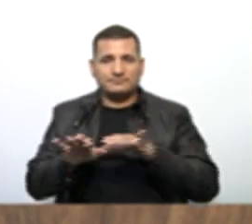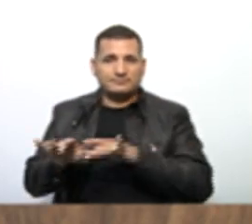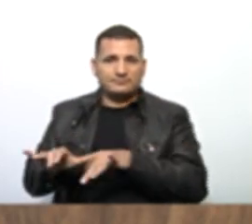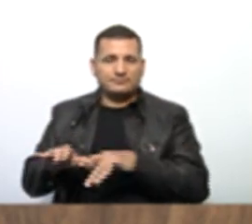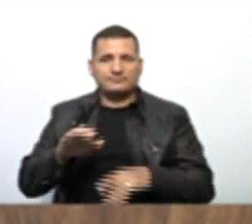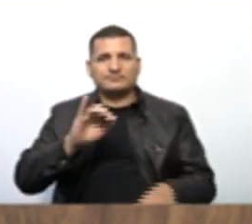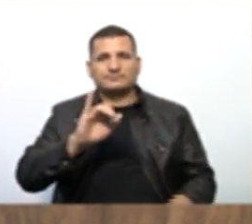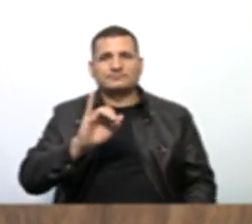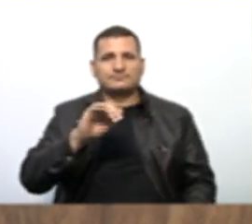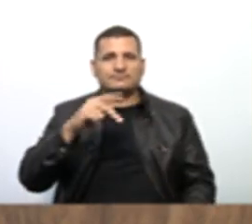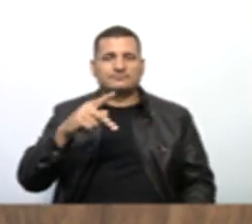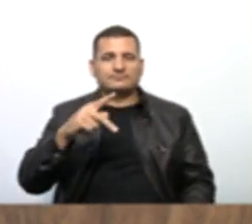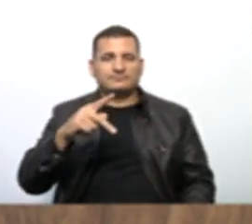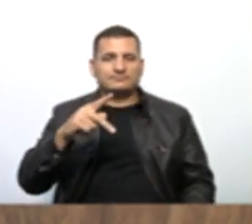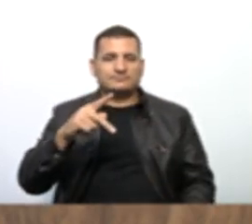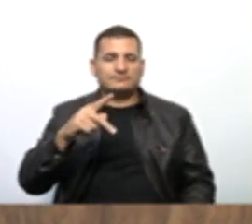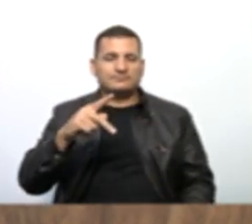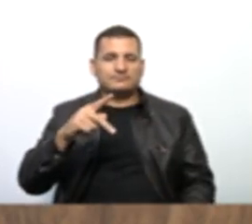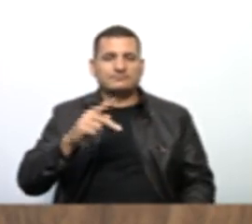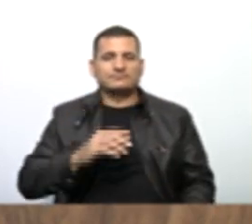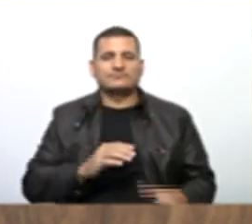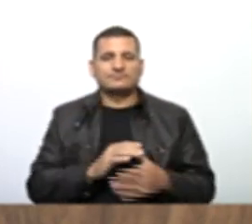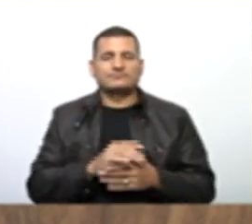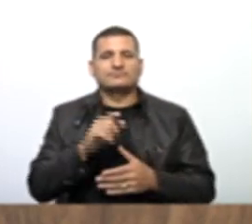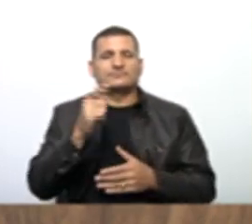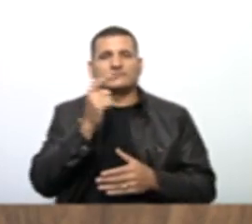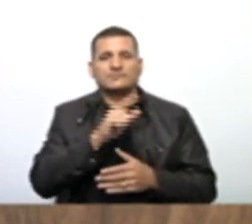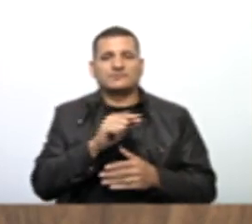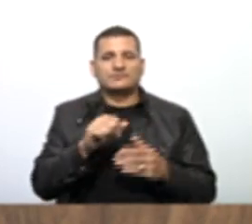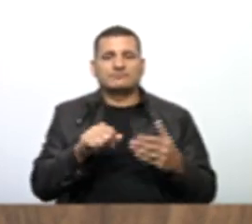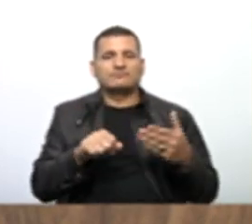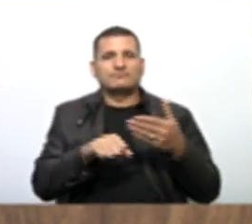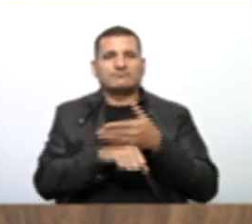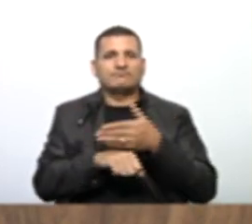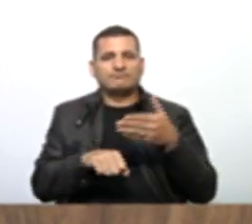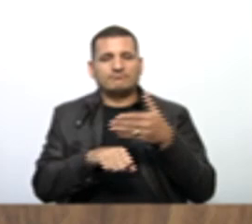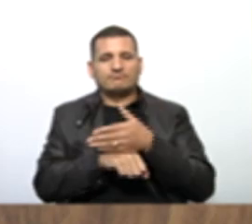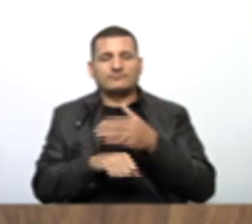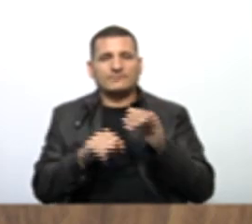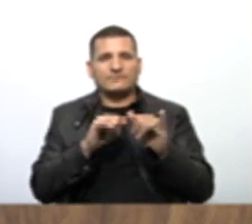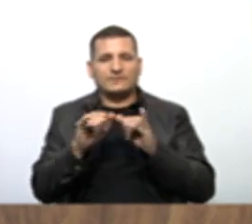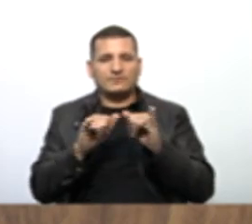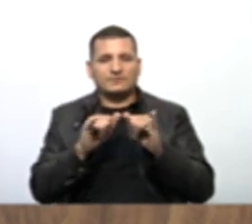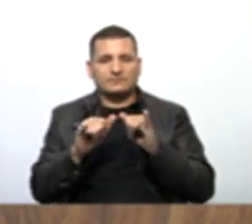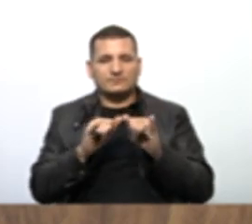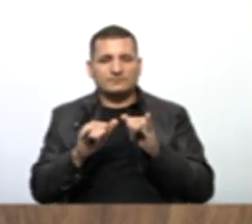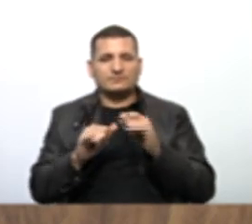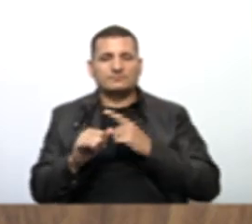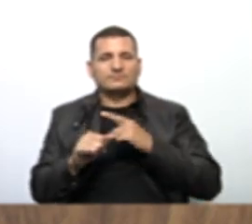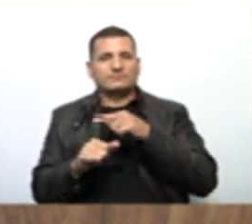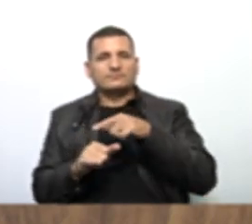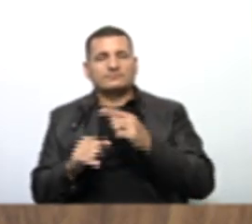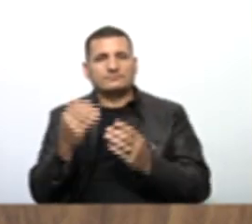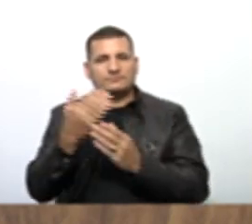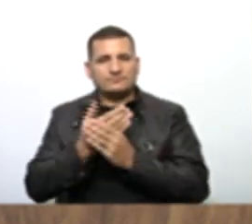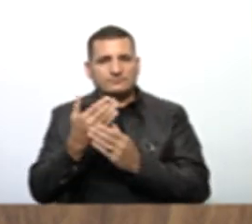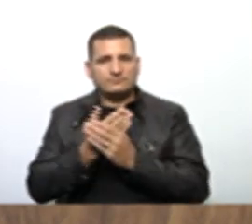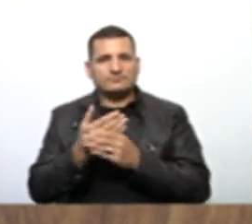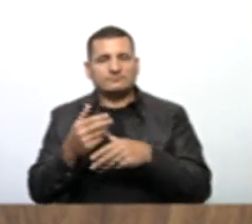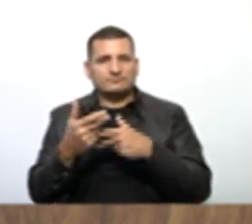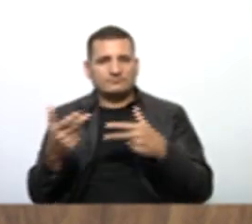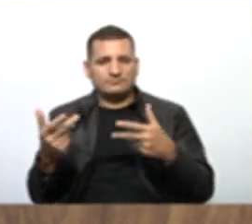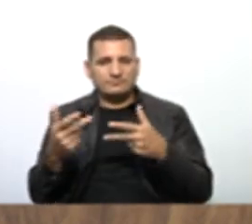que você consegue é acessar as informações que tem lá as pastas e por aí vai